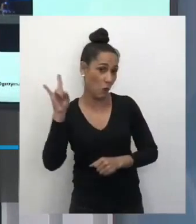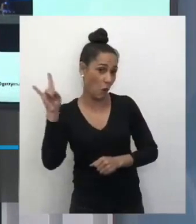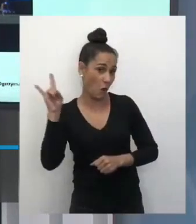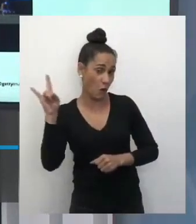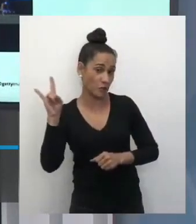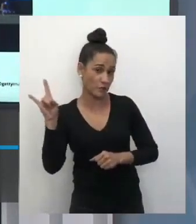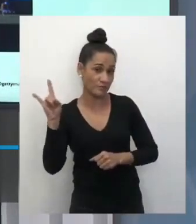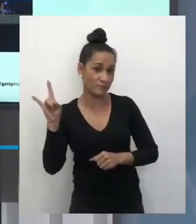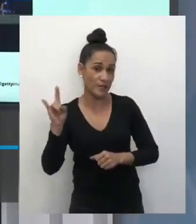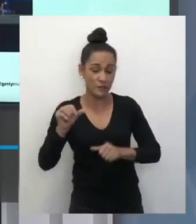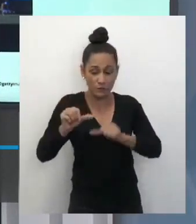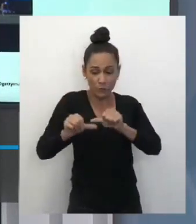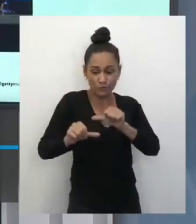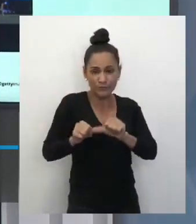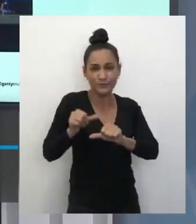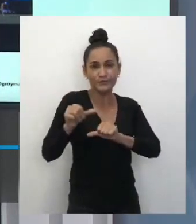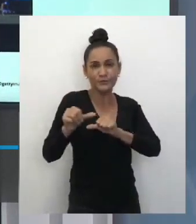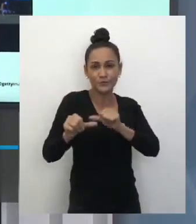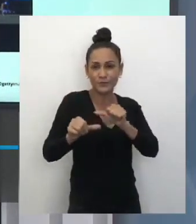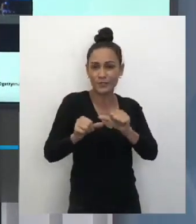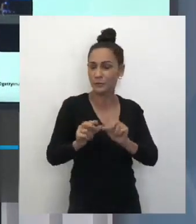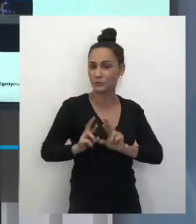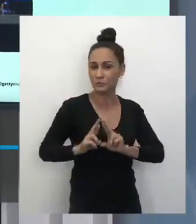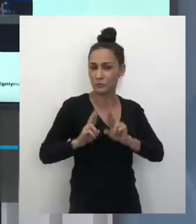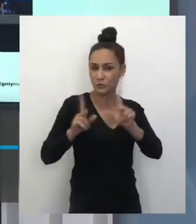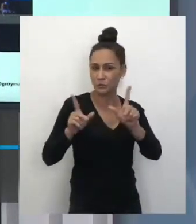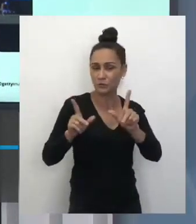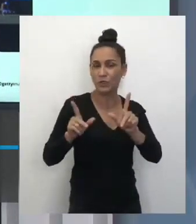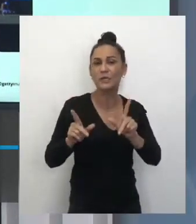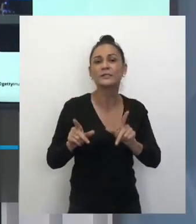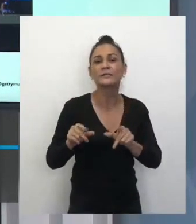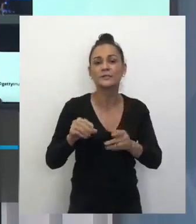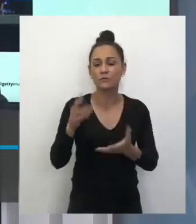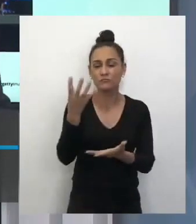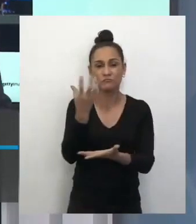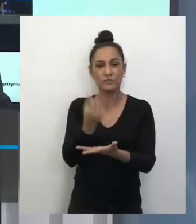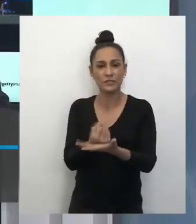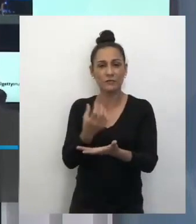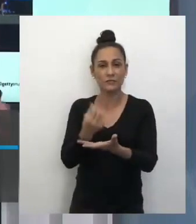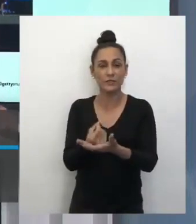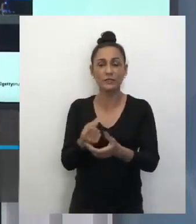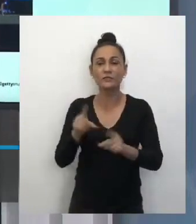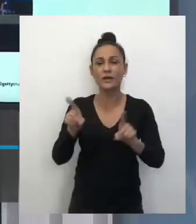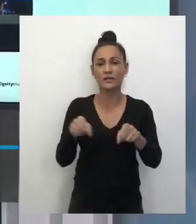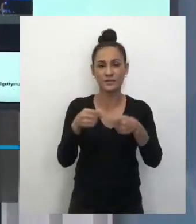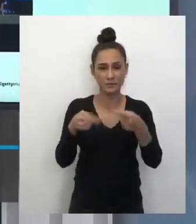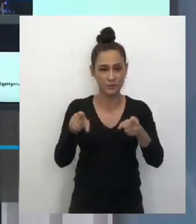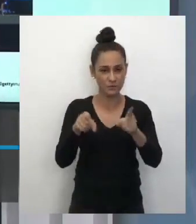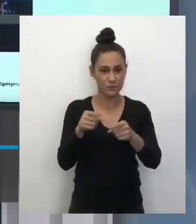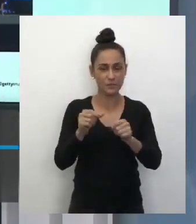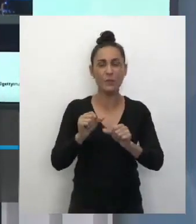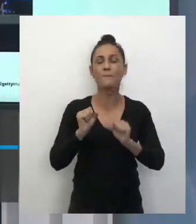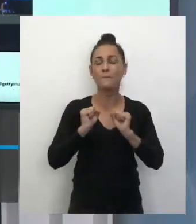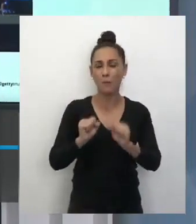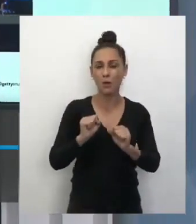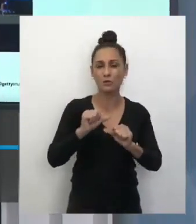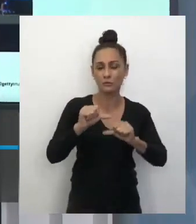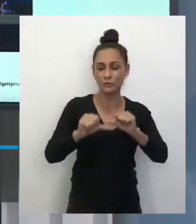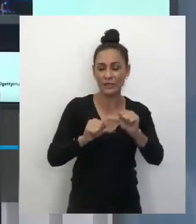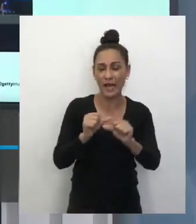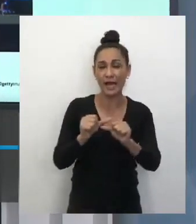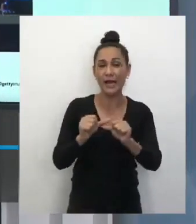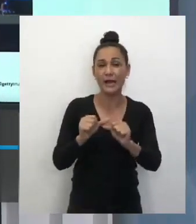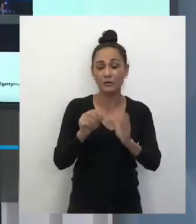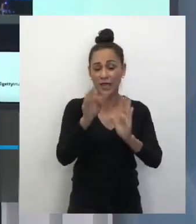posso mudar totalmente o estilo musical, né, nessa minha releitura, nessa minha regravação dessa música. Às vezes eu posso mudar também trechos da